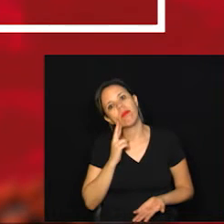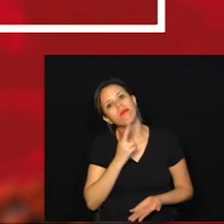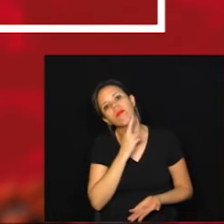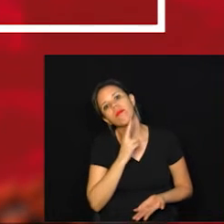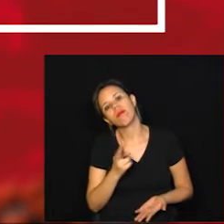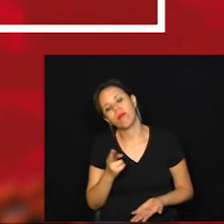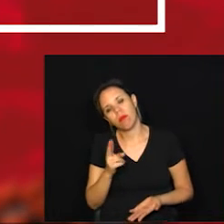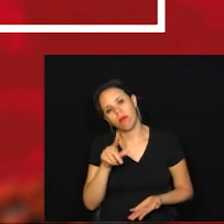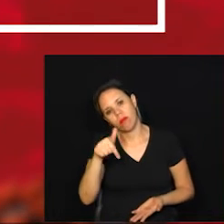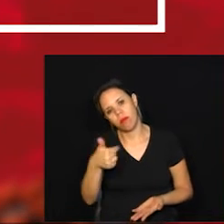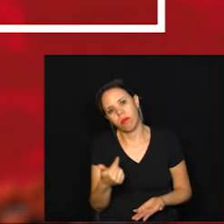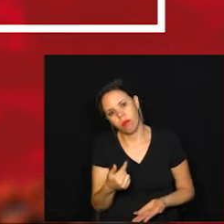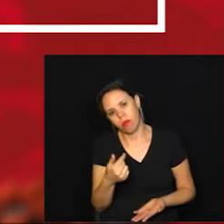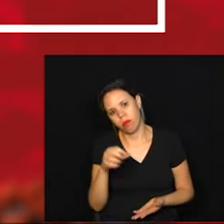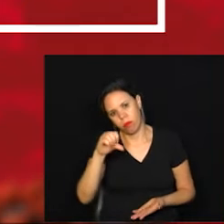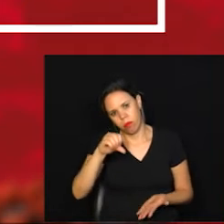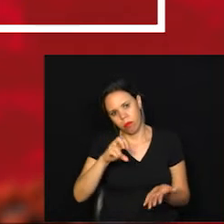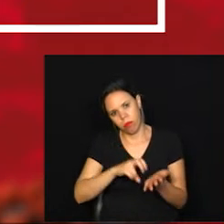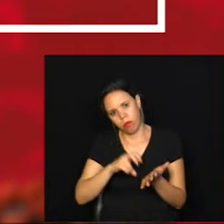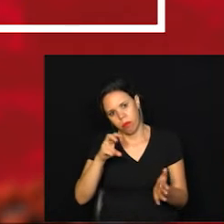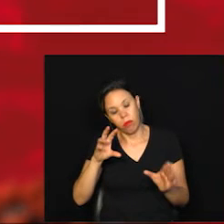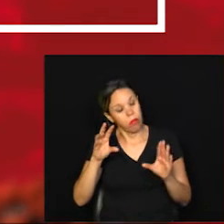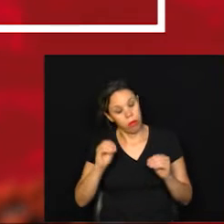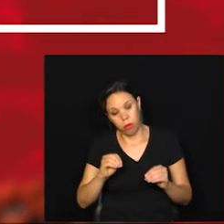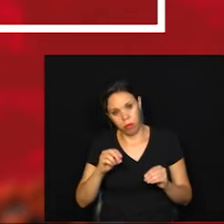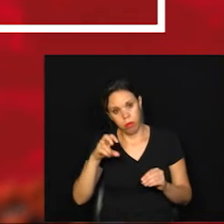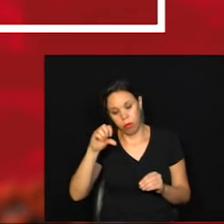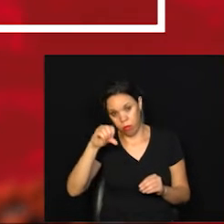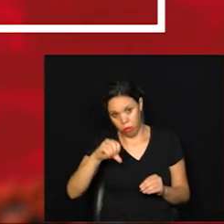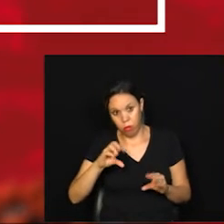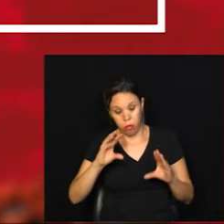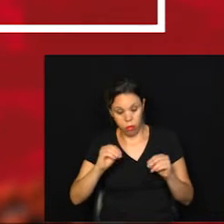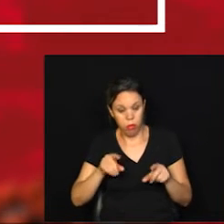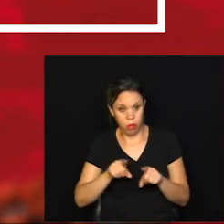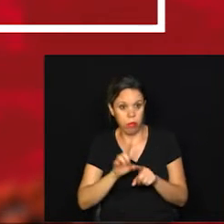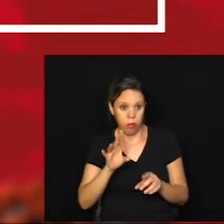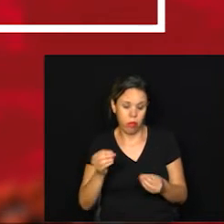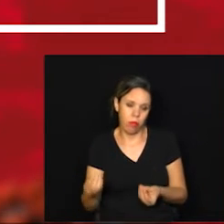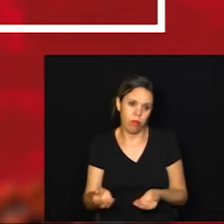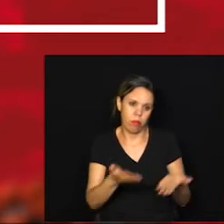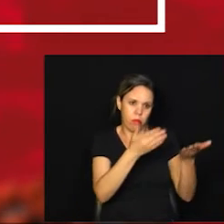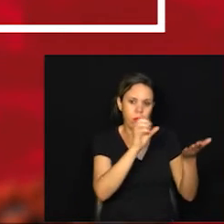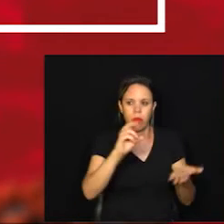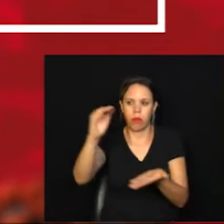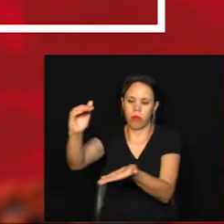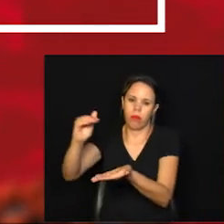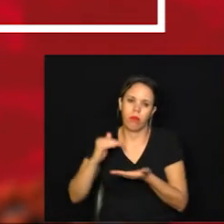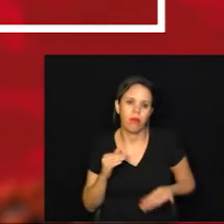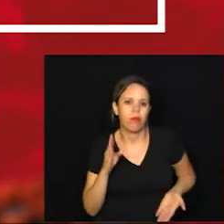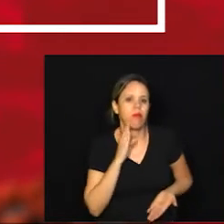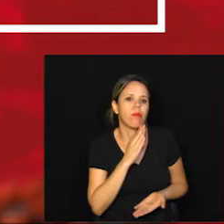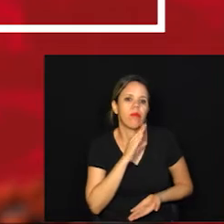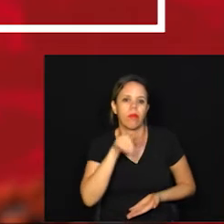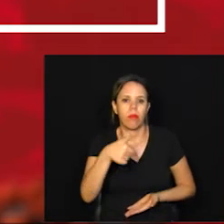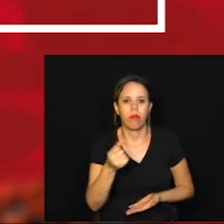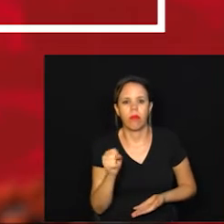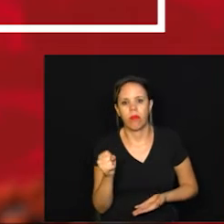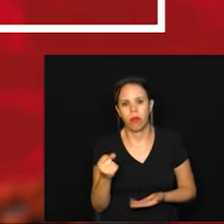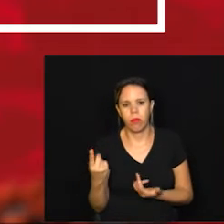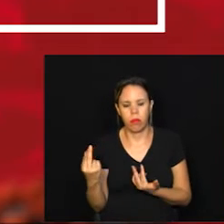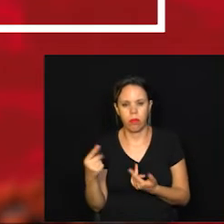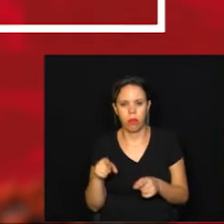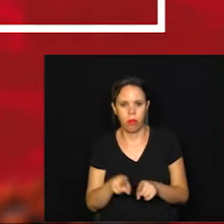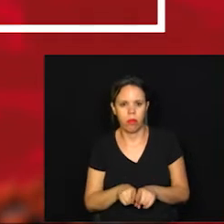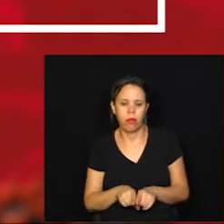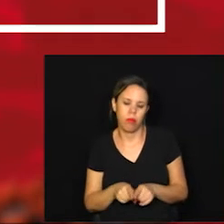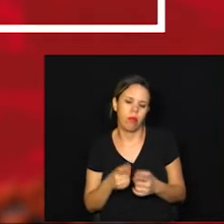restaurantes, após as 21 horas, só podem com delivery ou retirada. E os bares, após as 8 também, eles